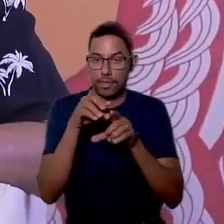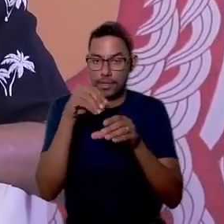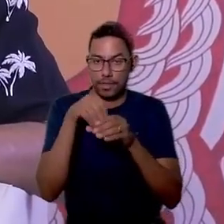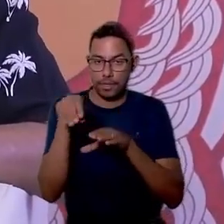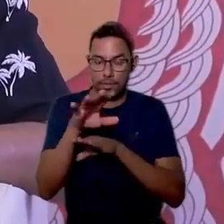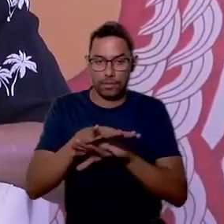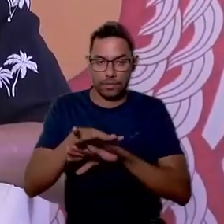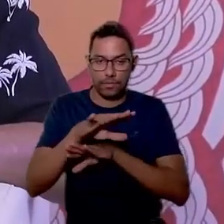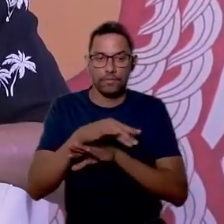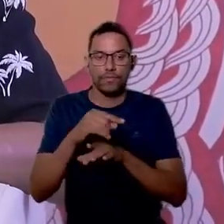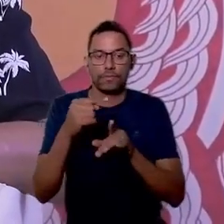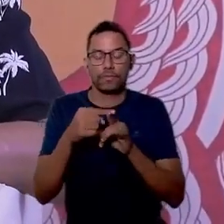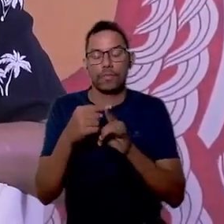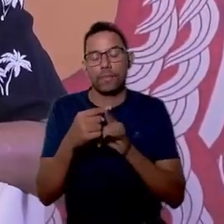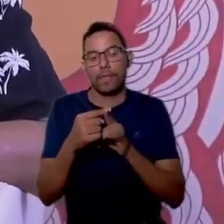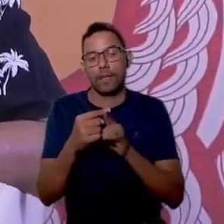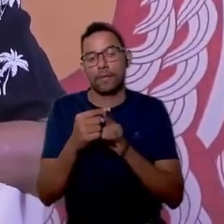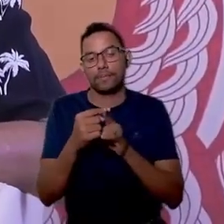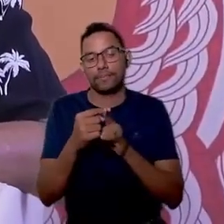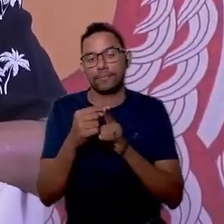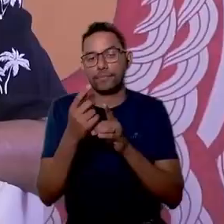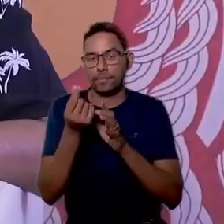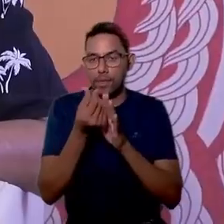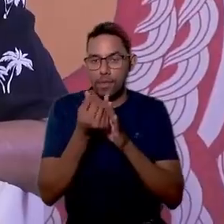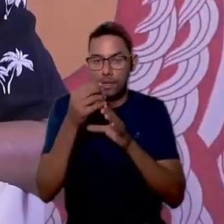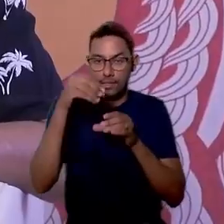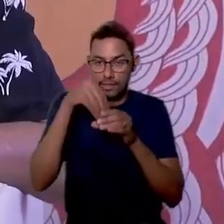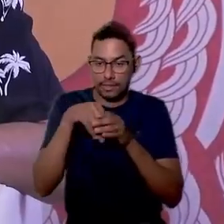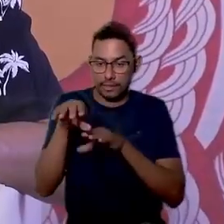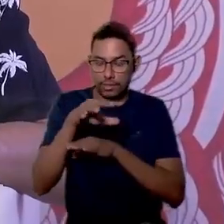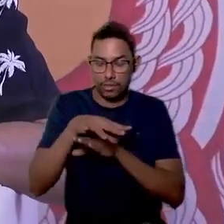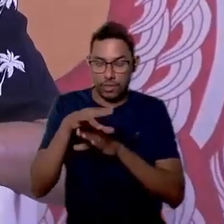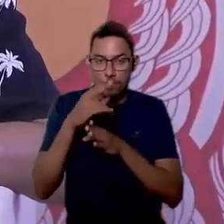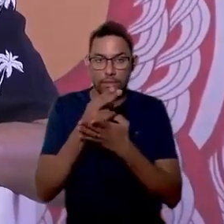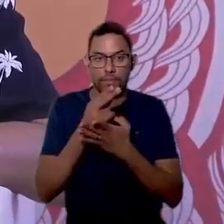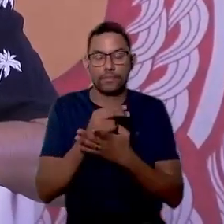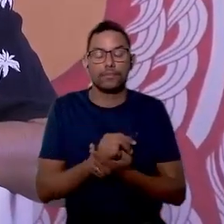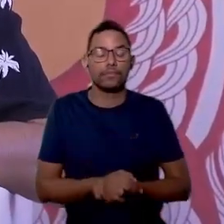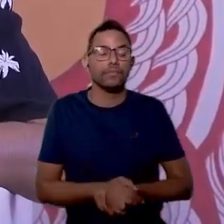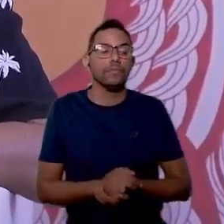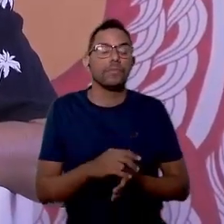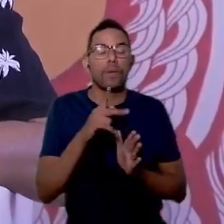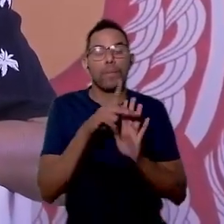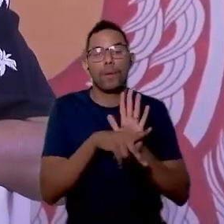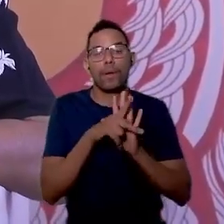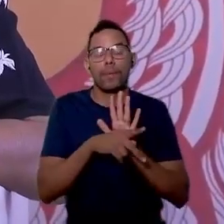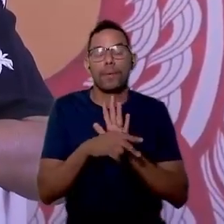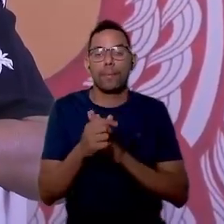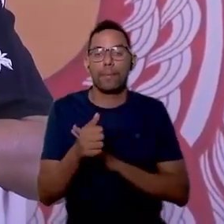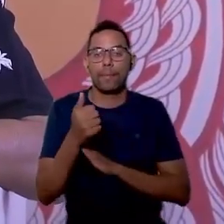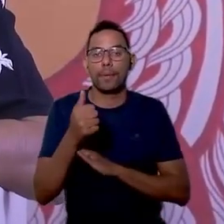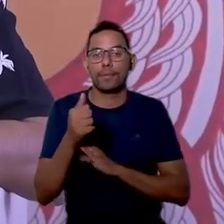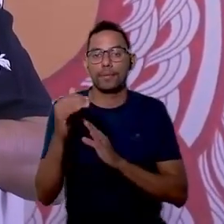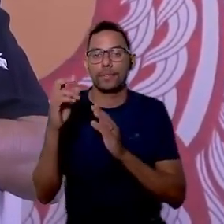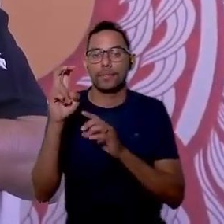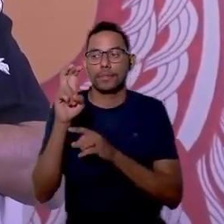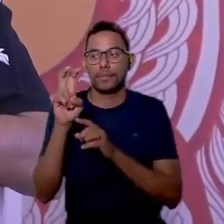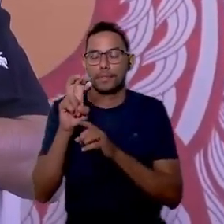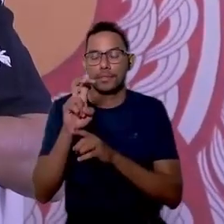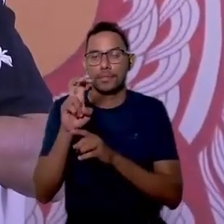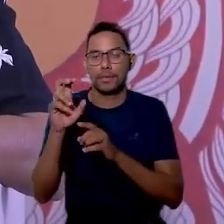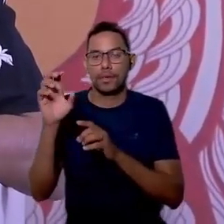territórios, para que esse recurso ficasse dentro do território. E fizemos o primeiro programa Rouanet nas favelas em 5 capitais